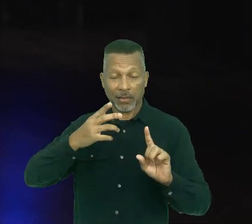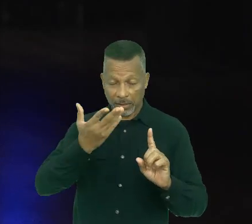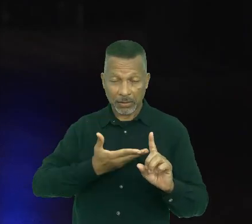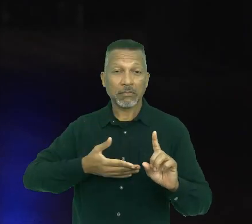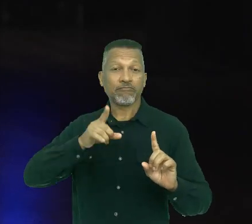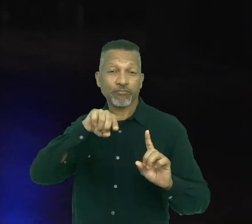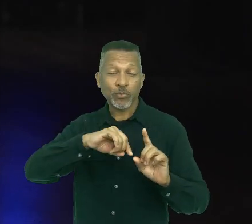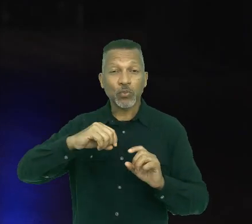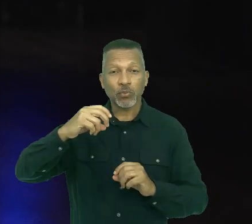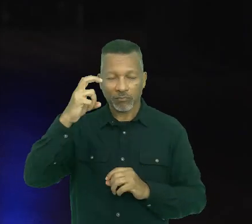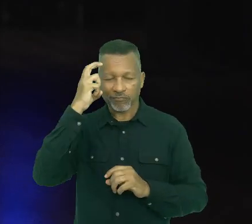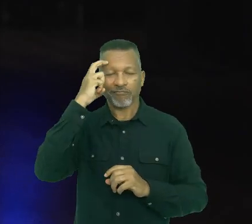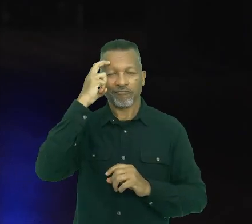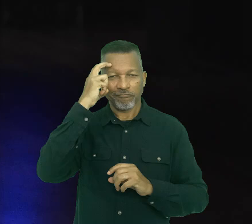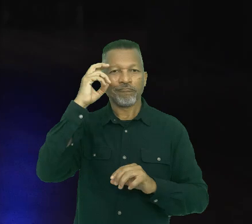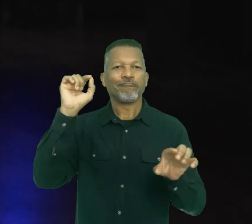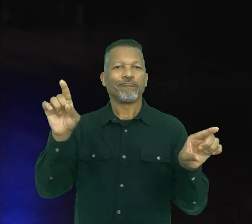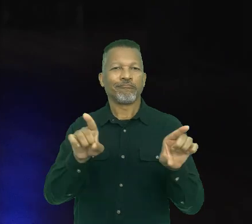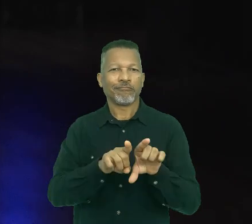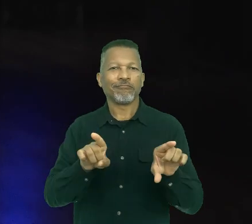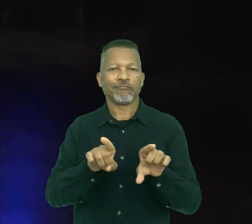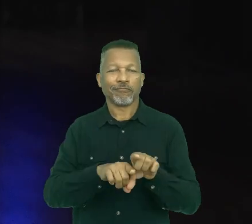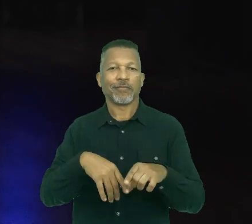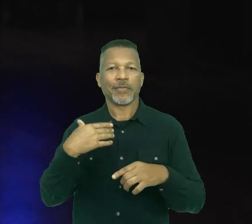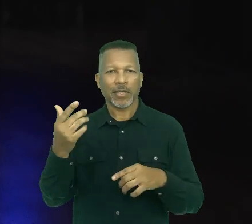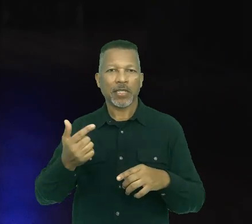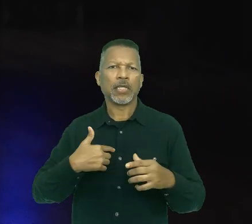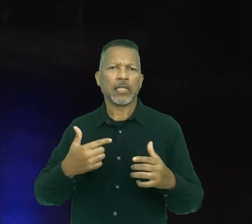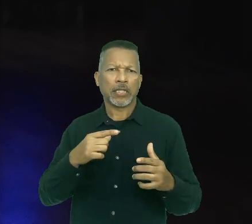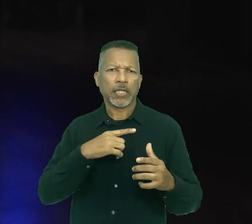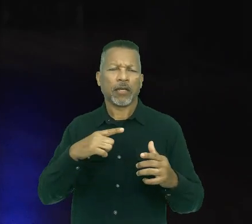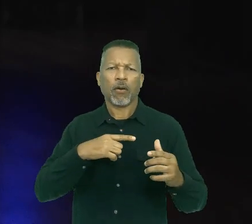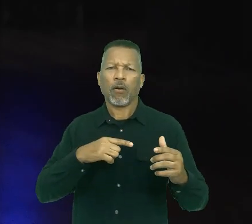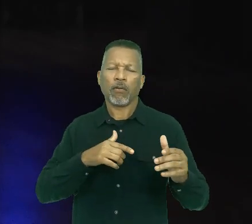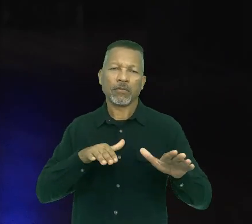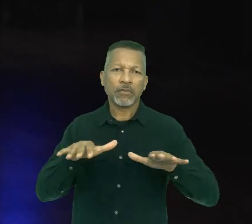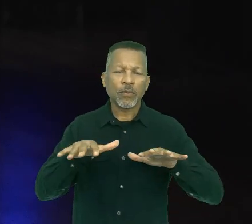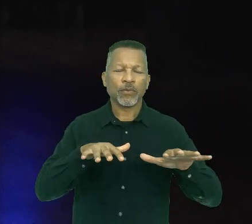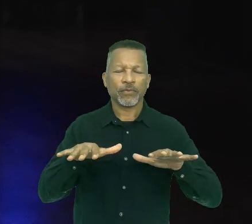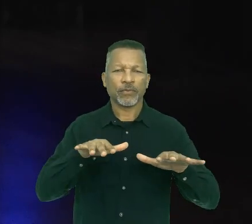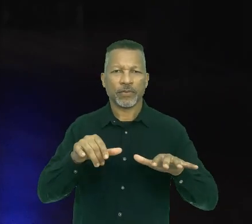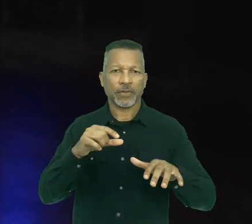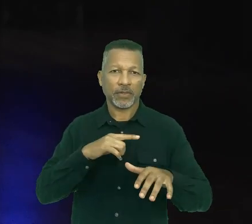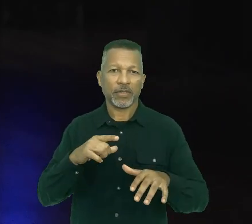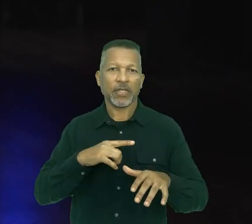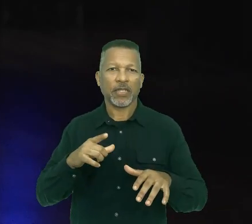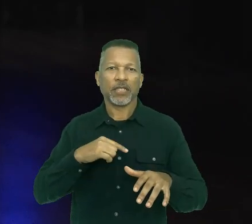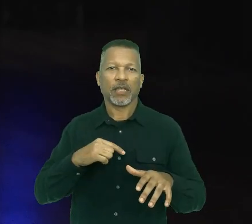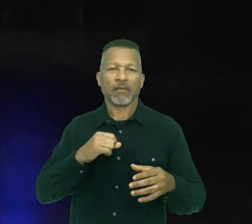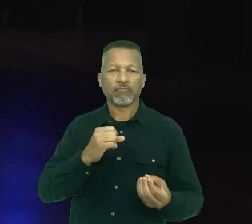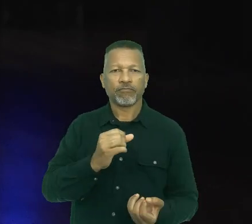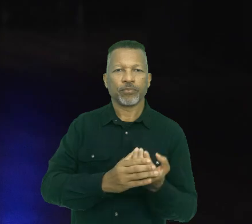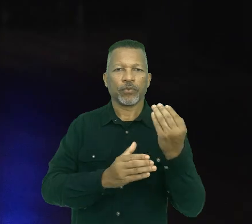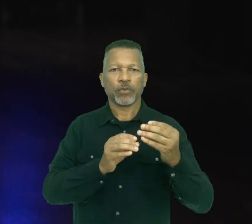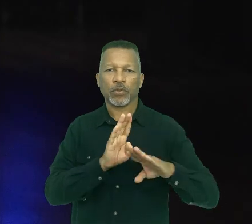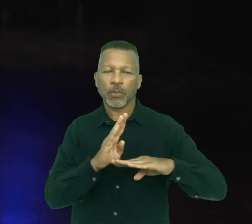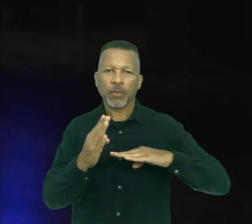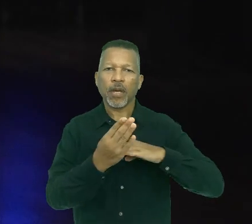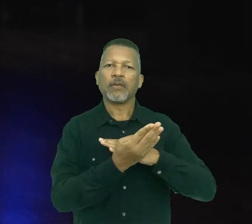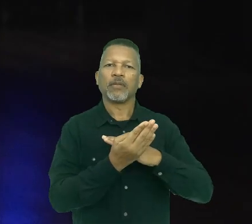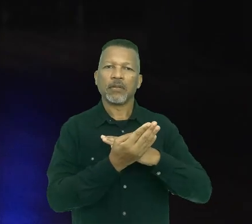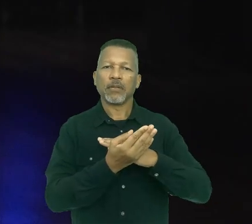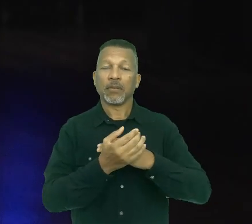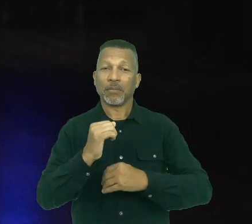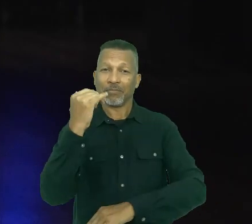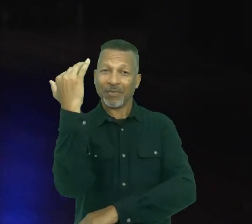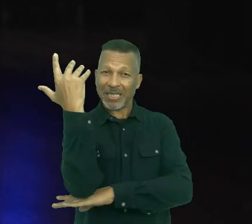E também existem alguns movimentos que surgem nos bairros. Ipatinga tem muito